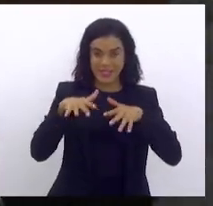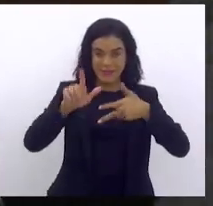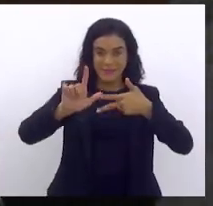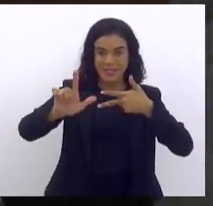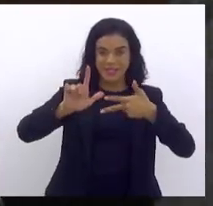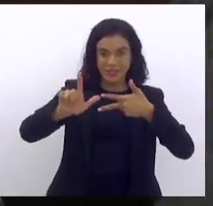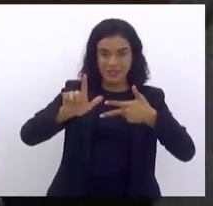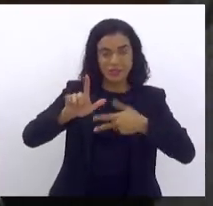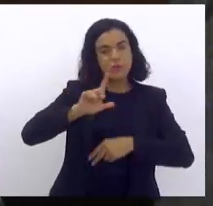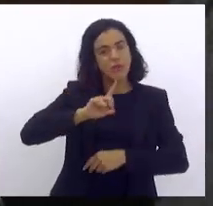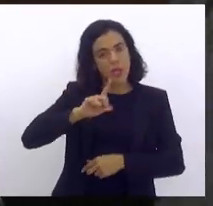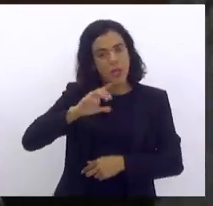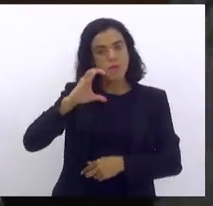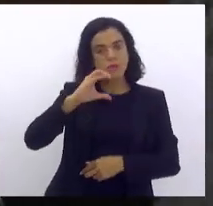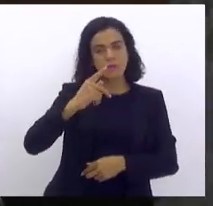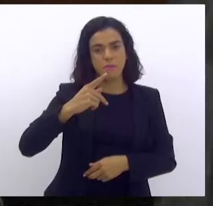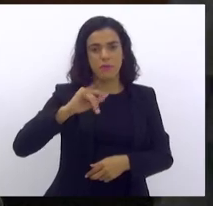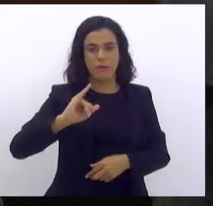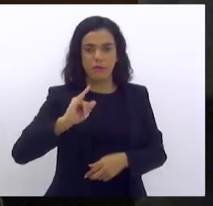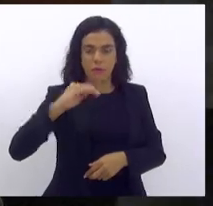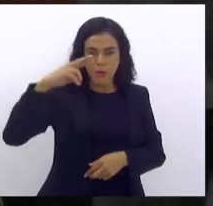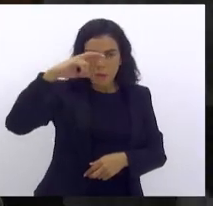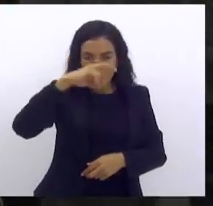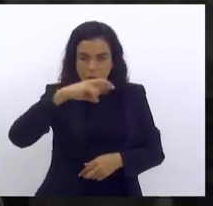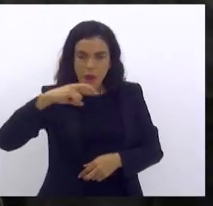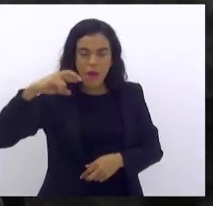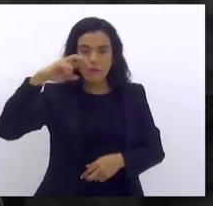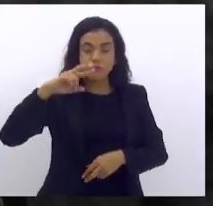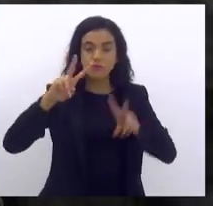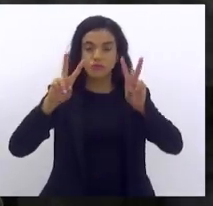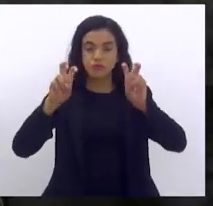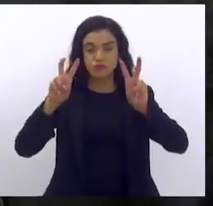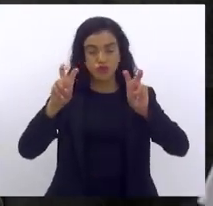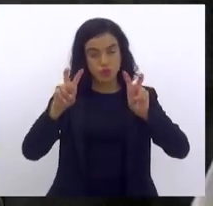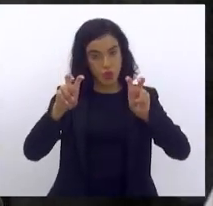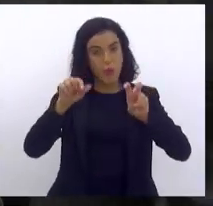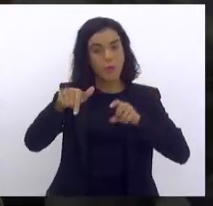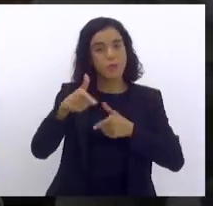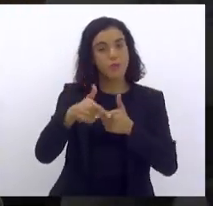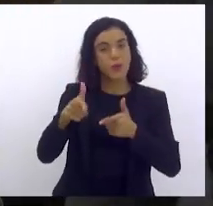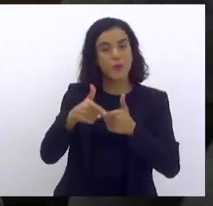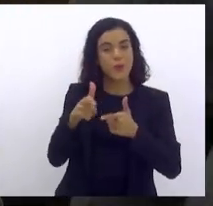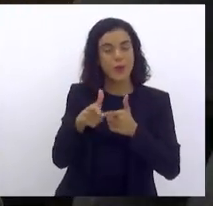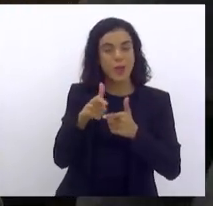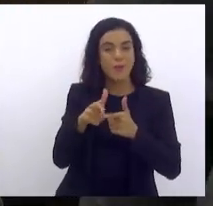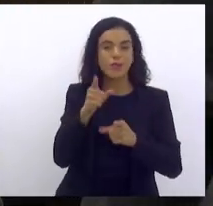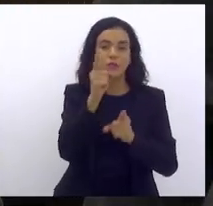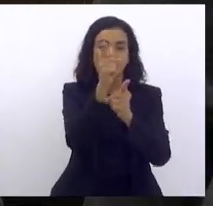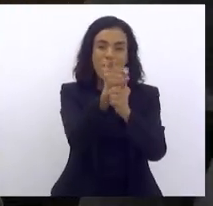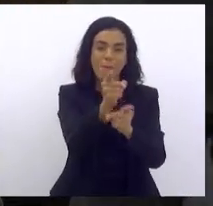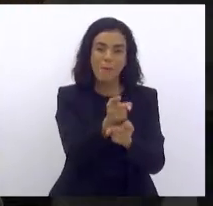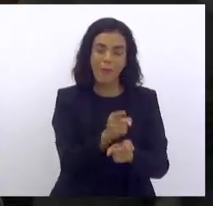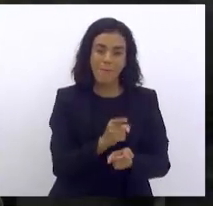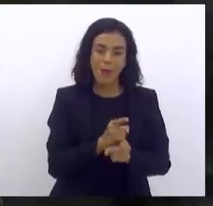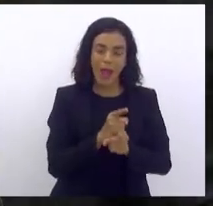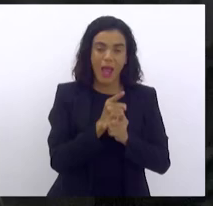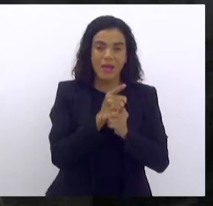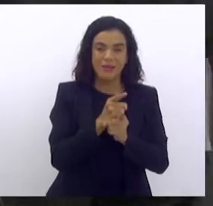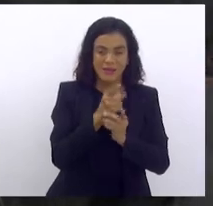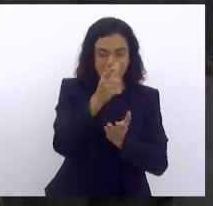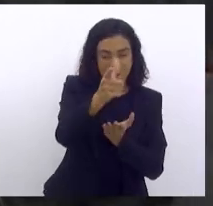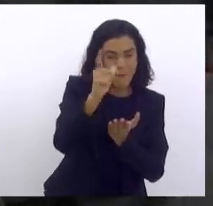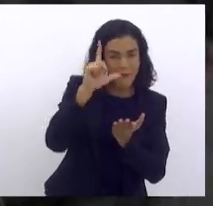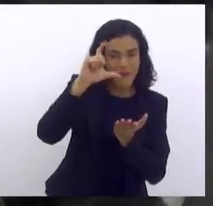uma CPI do reconhecimento fotográfico, tamanho o problema que a gente tem no estado do Rio de Janeiro, e hoje eu presido